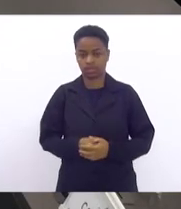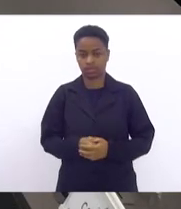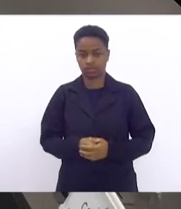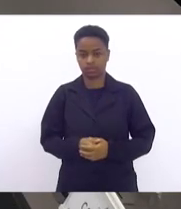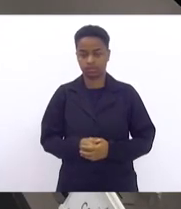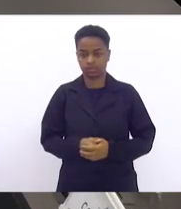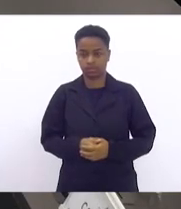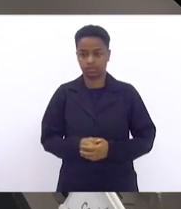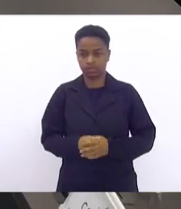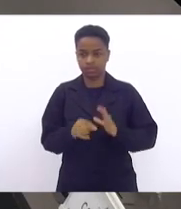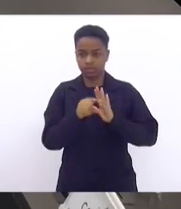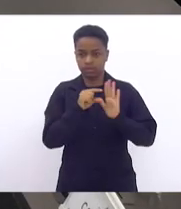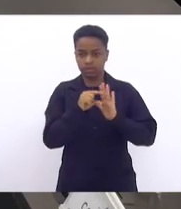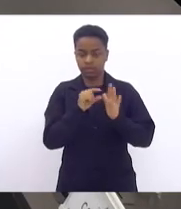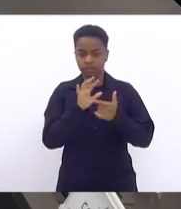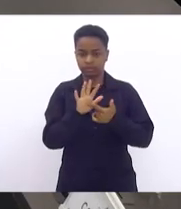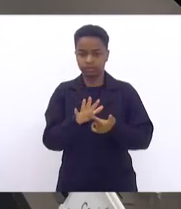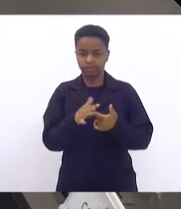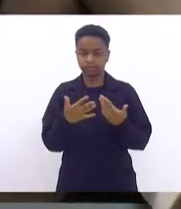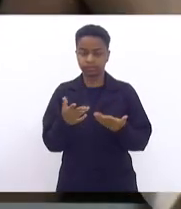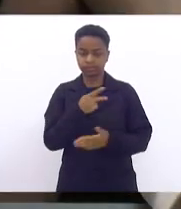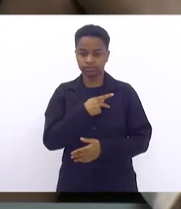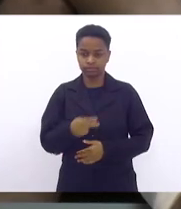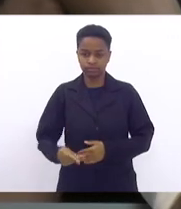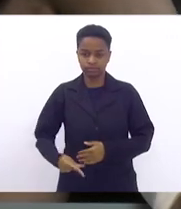com emenda. Senhor presidente,